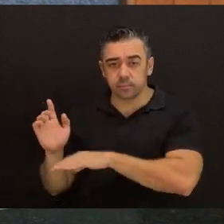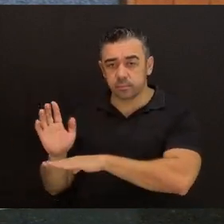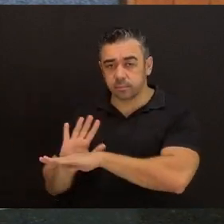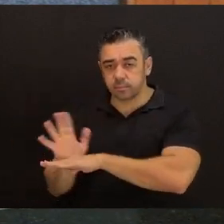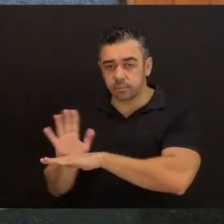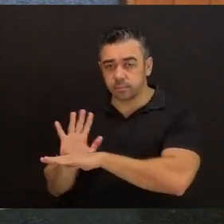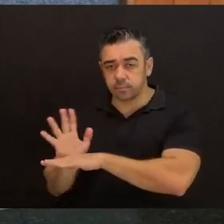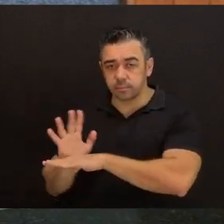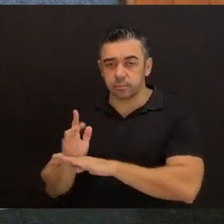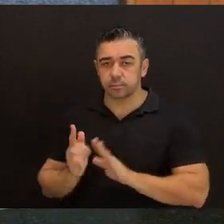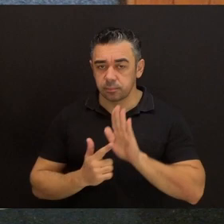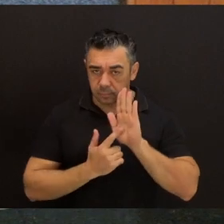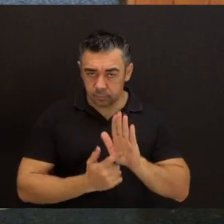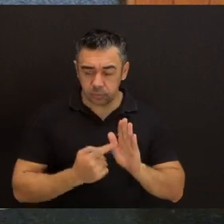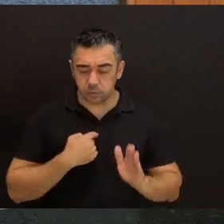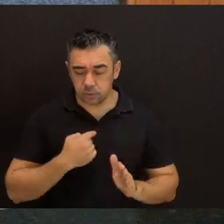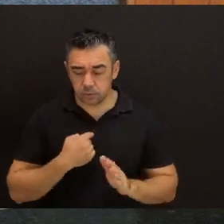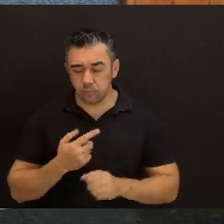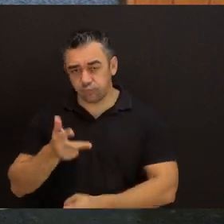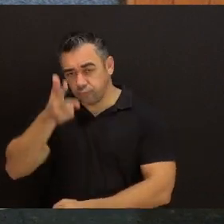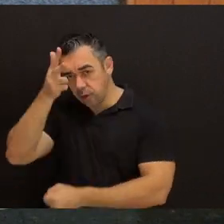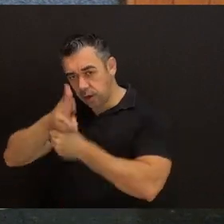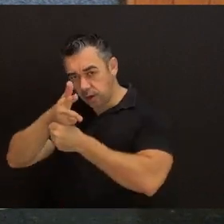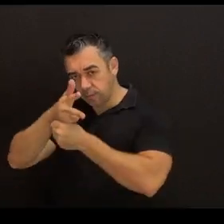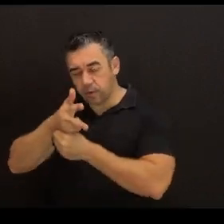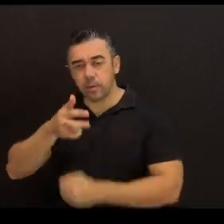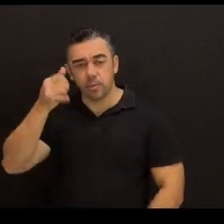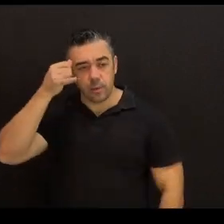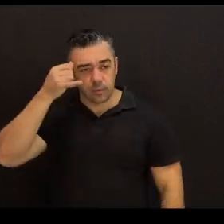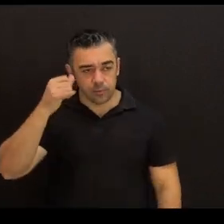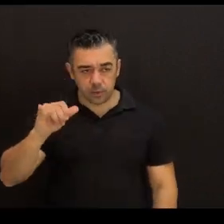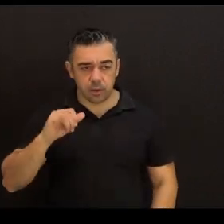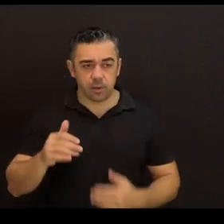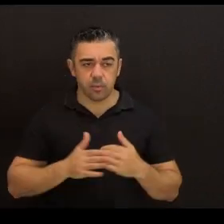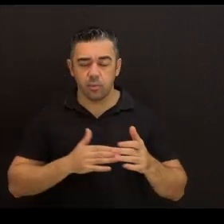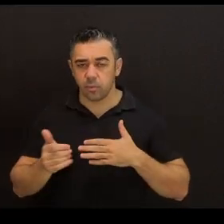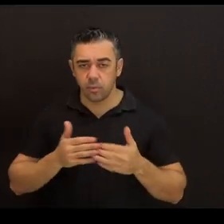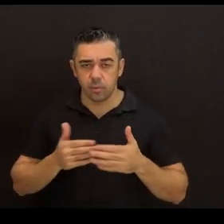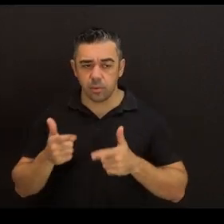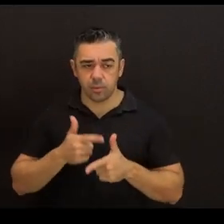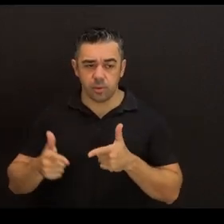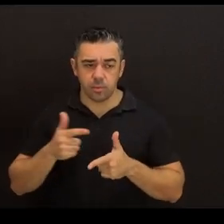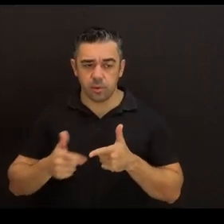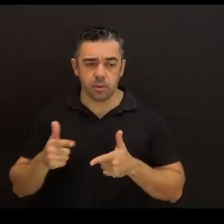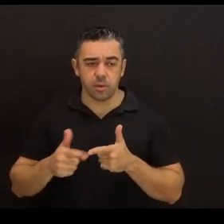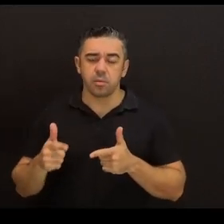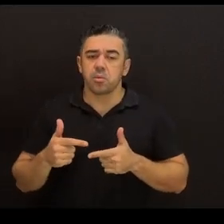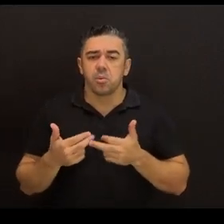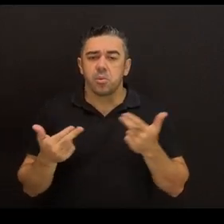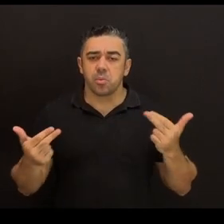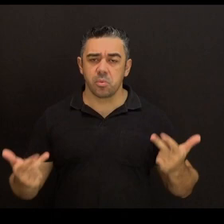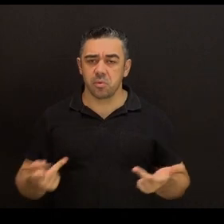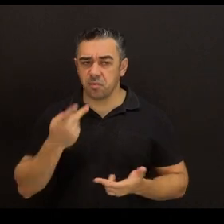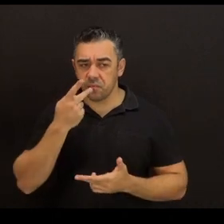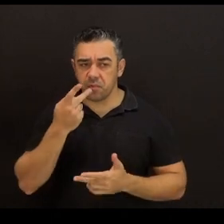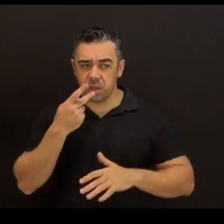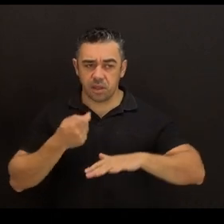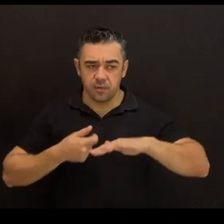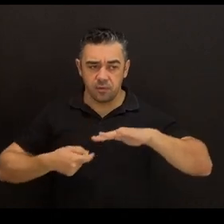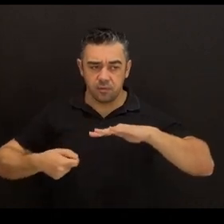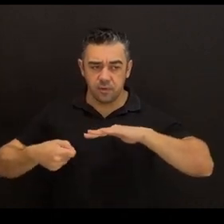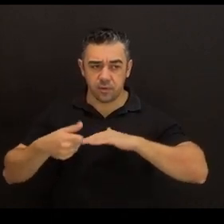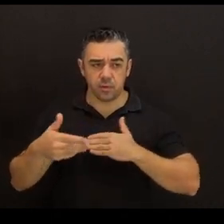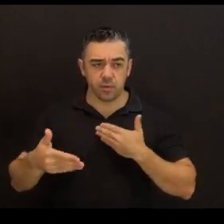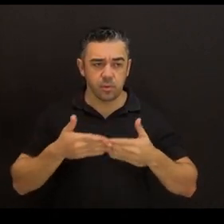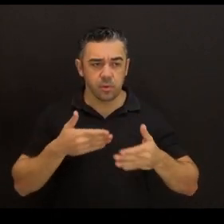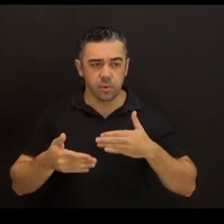toda a minha ação naquele dia foi gravada para evitar qualquer problemática qualquer discurso de fake News qualquer situação